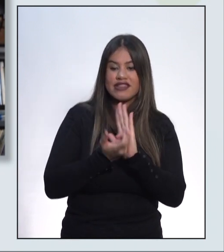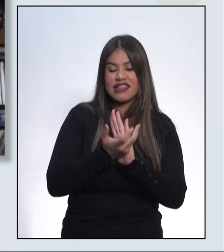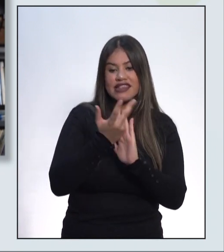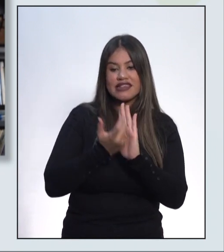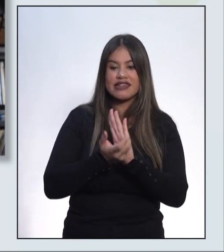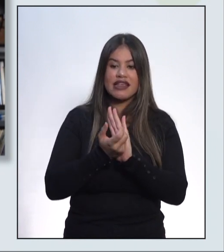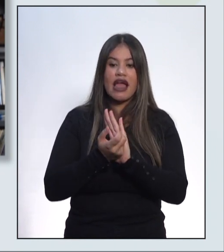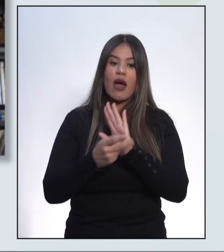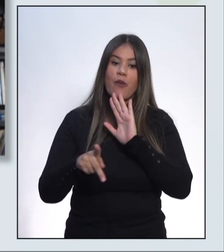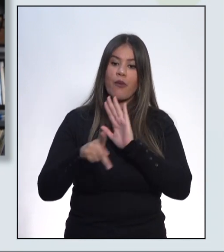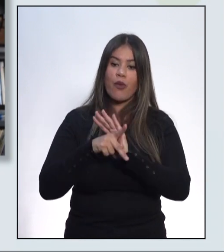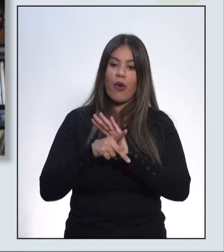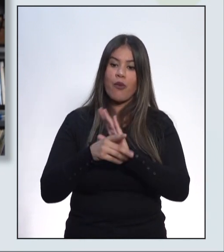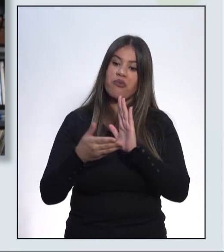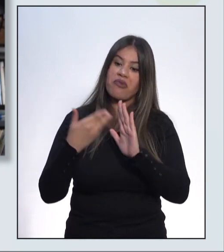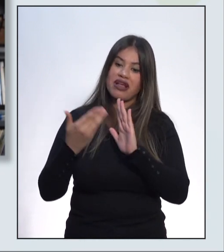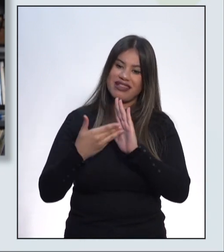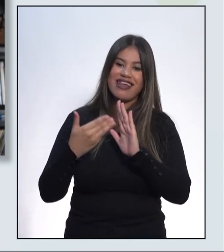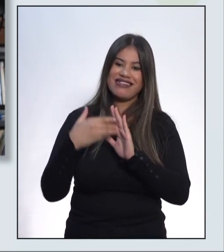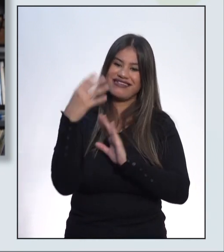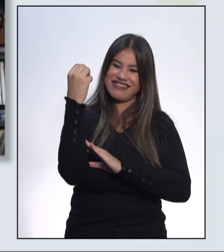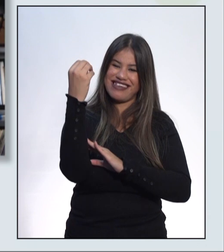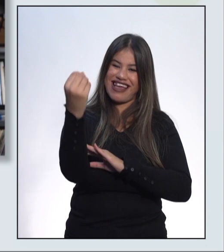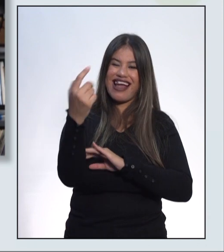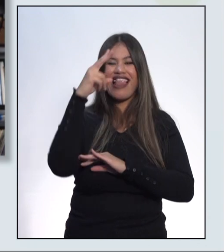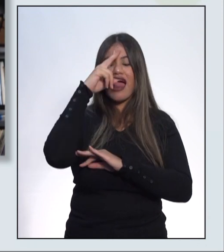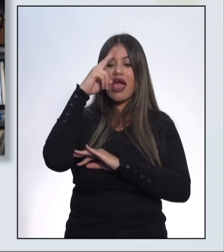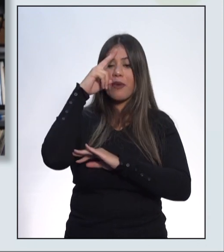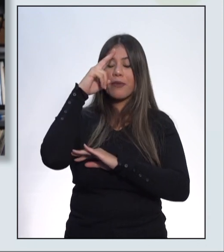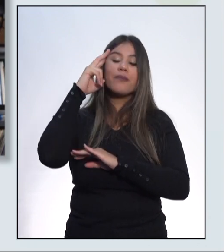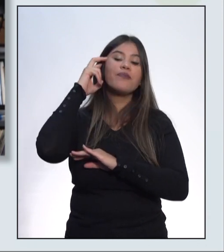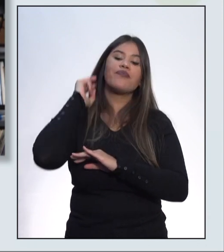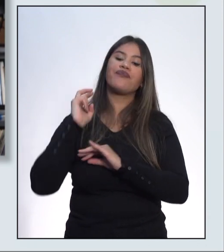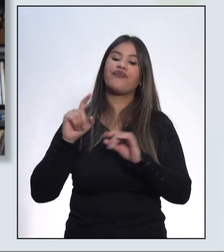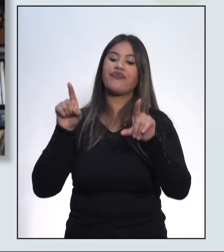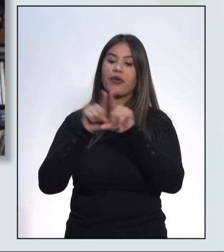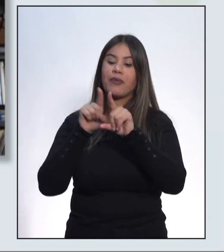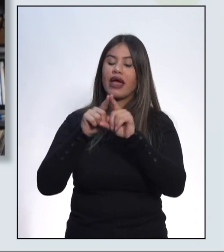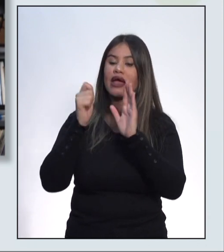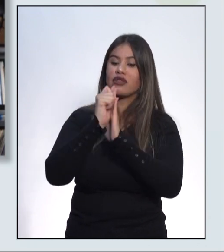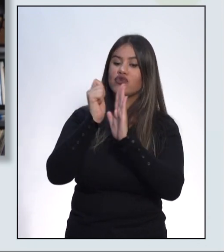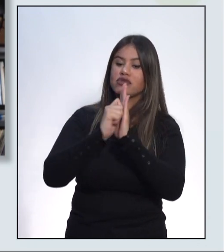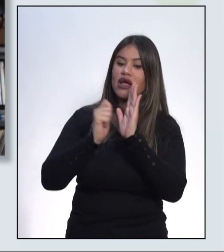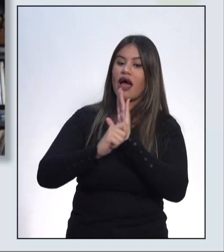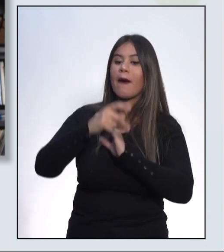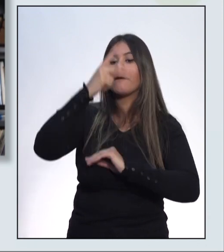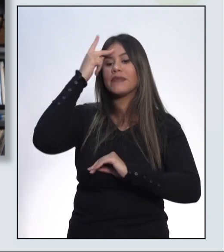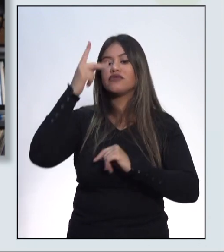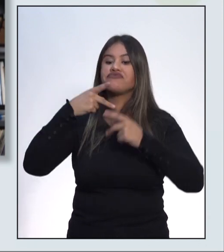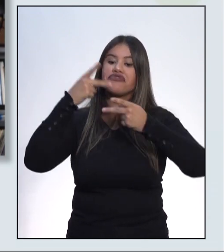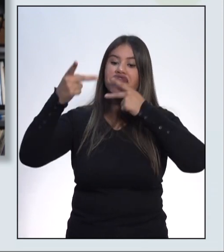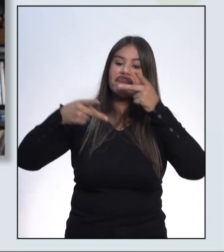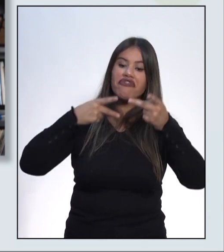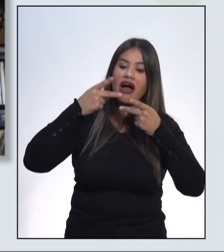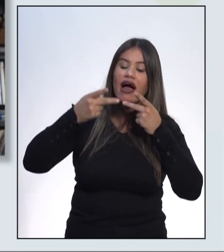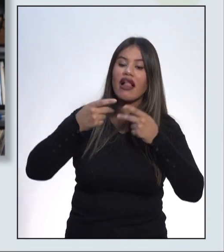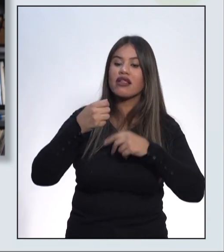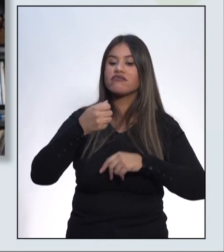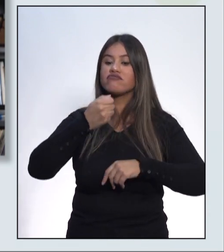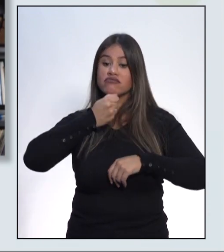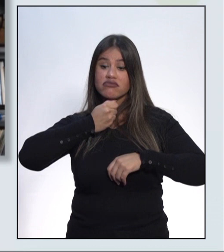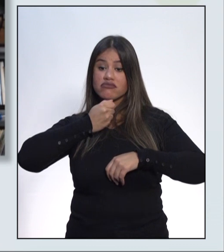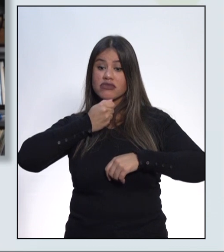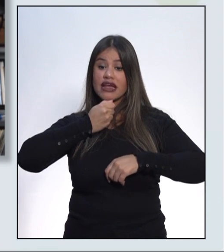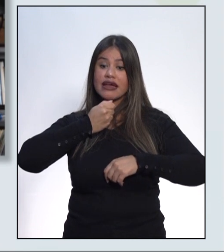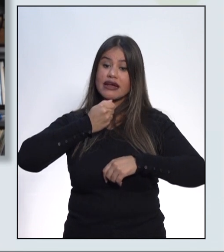cadernos de viagem, anotar o que as pessoas falam, ou gravar, né? Ou fotografar, mas a capacidade